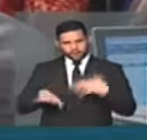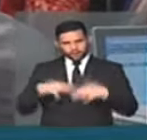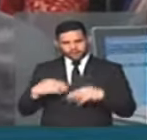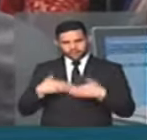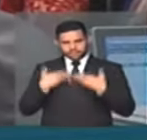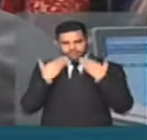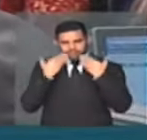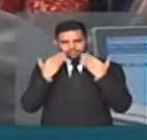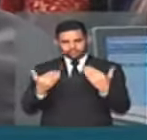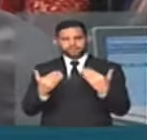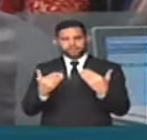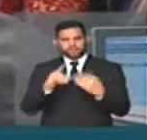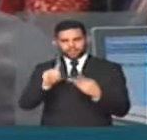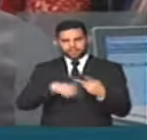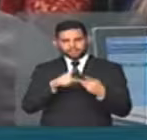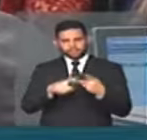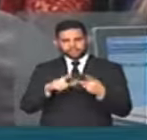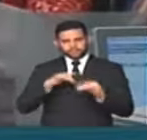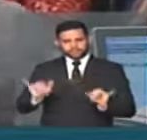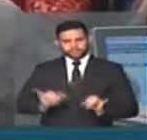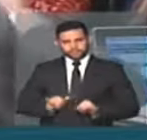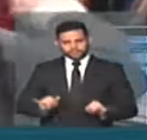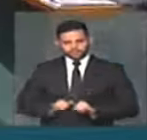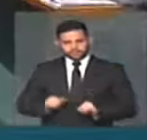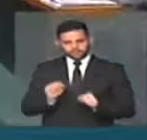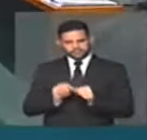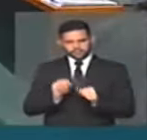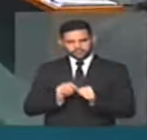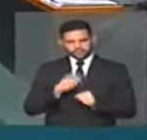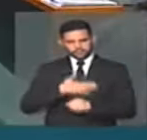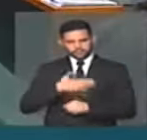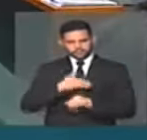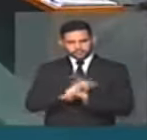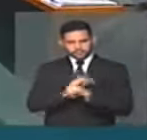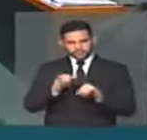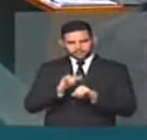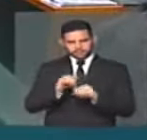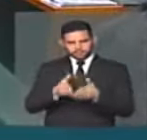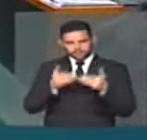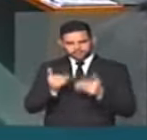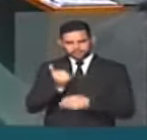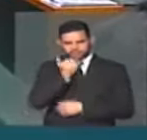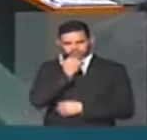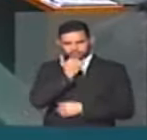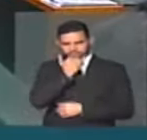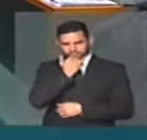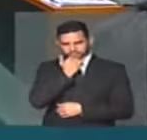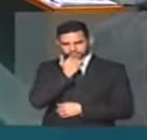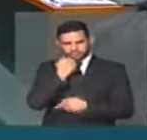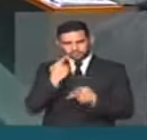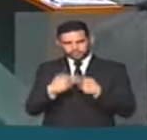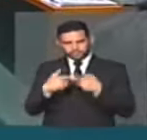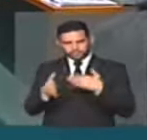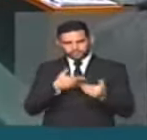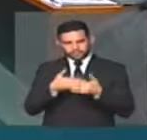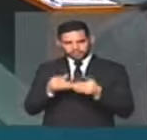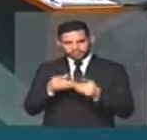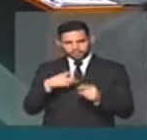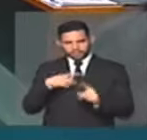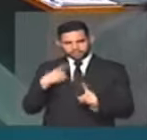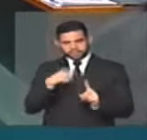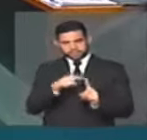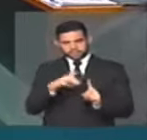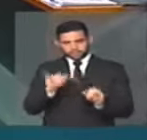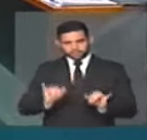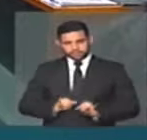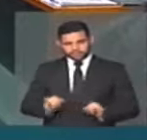coragem de se expor depois de toda a dor que passou. Quero fazer esse desagravo, doutor Ari, e pedir desculpas por qualquer agressão que